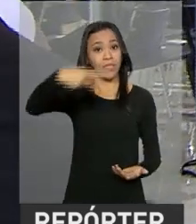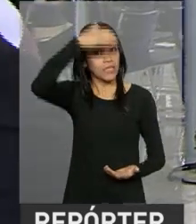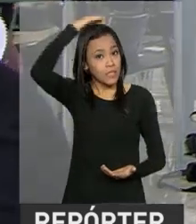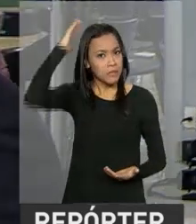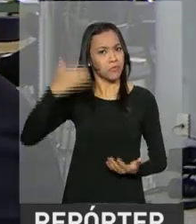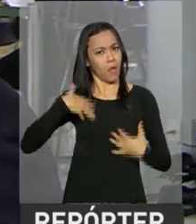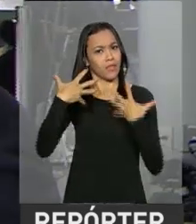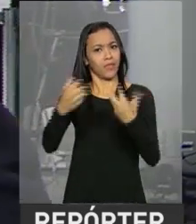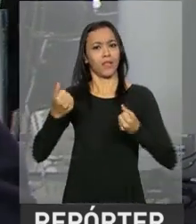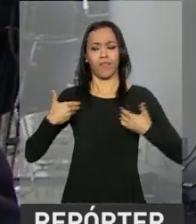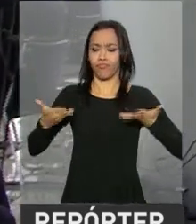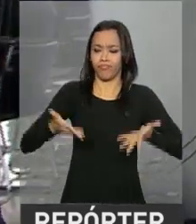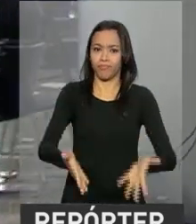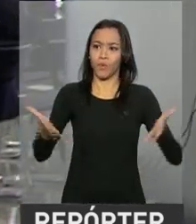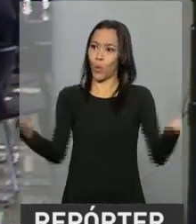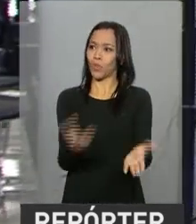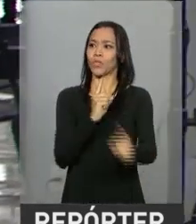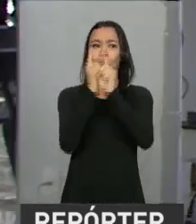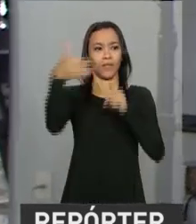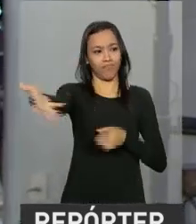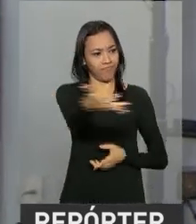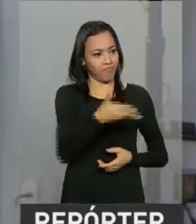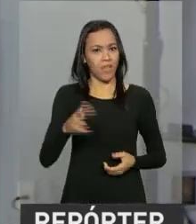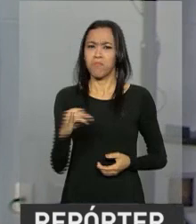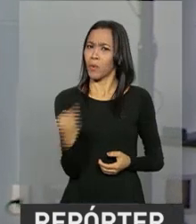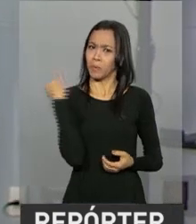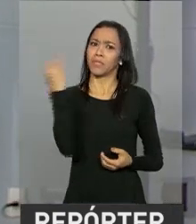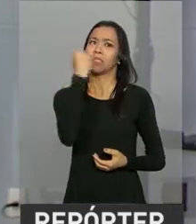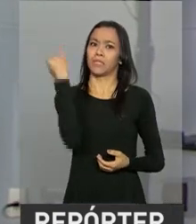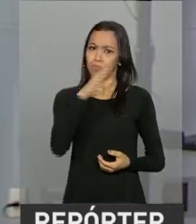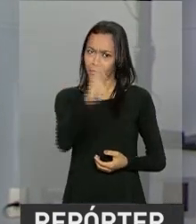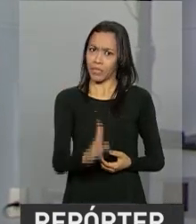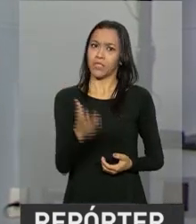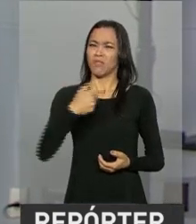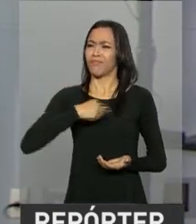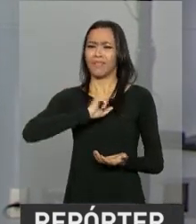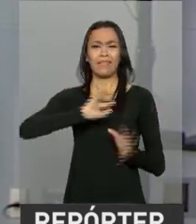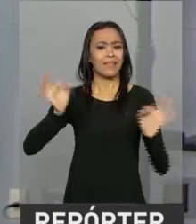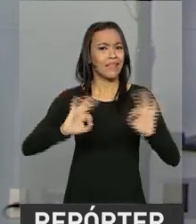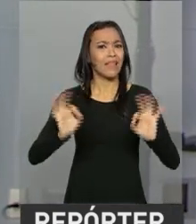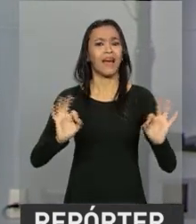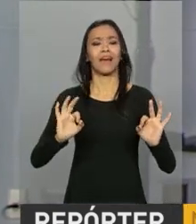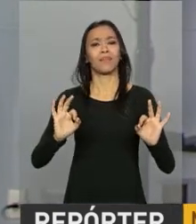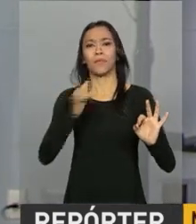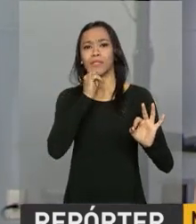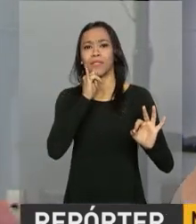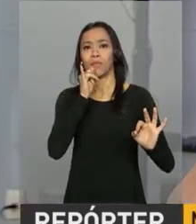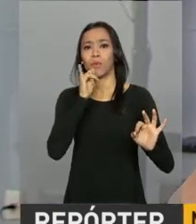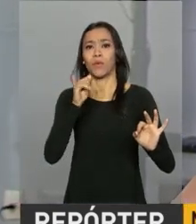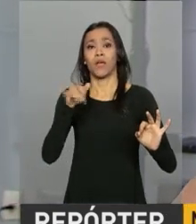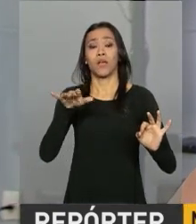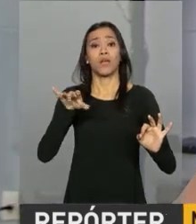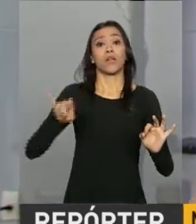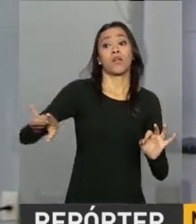est nos recebendo eu acho que esse é um momento importante na vida nacional e nenhum segmento da sociedade pode eh se ausentar